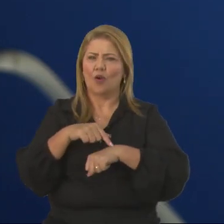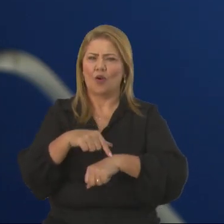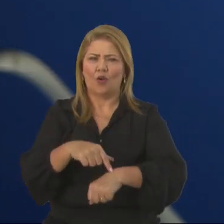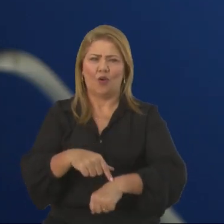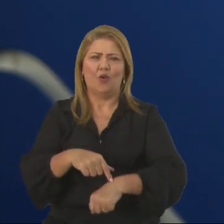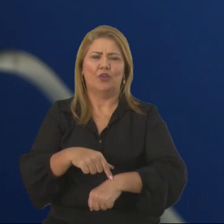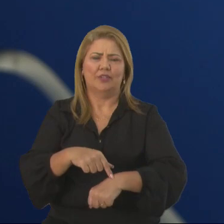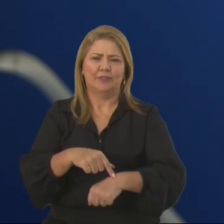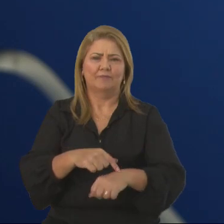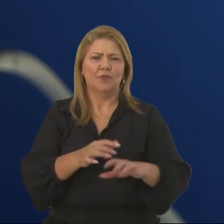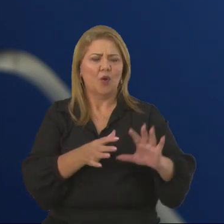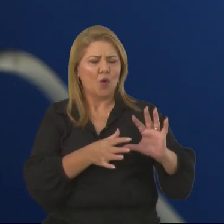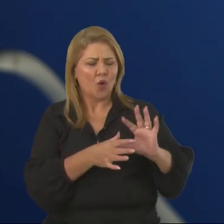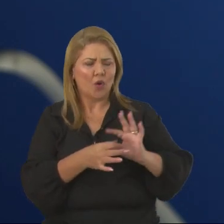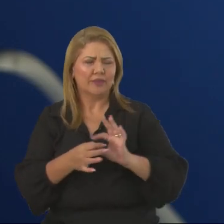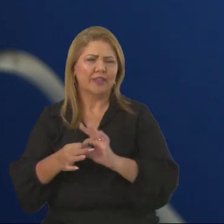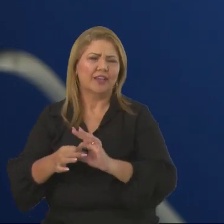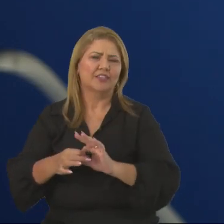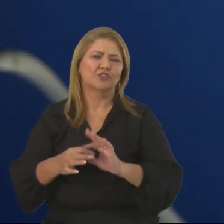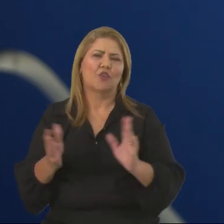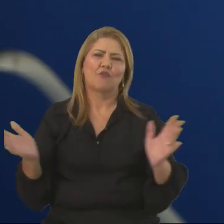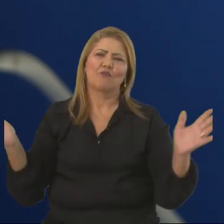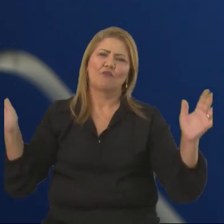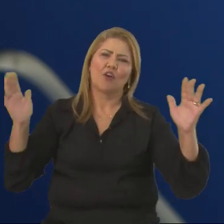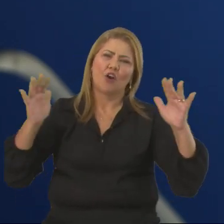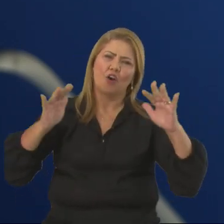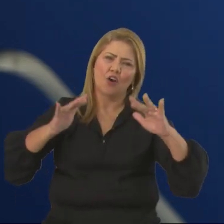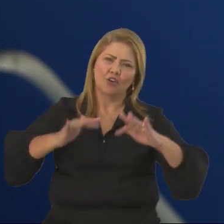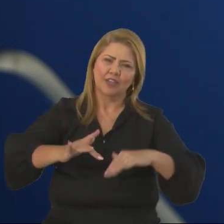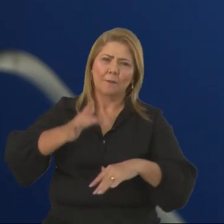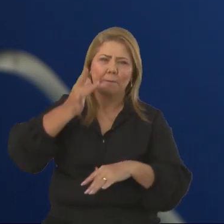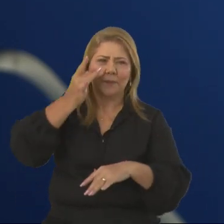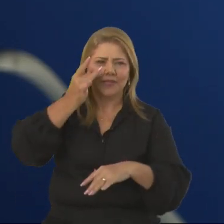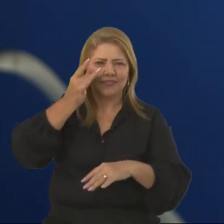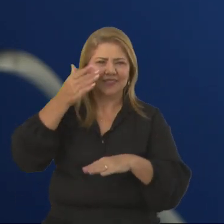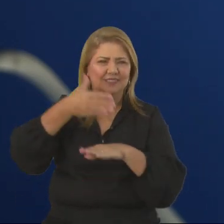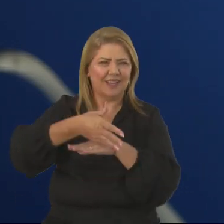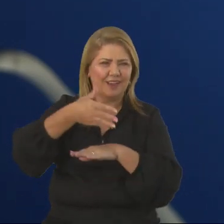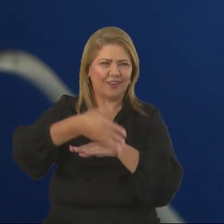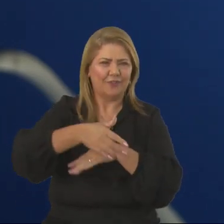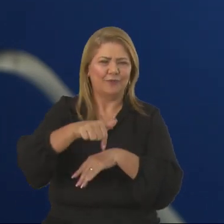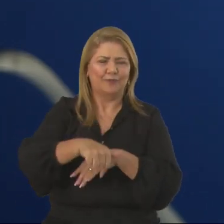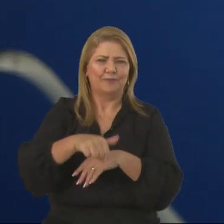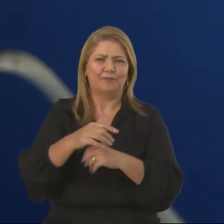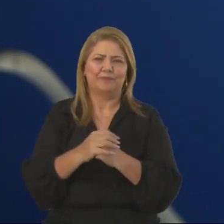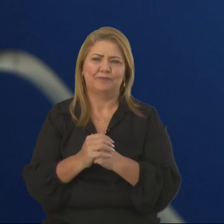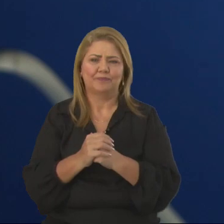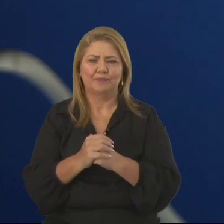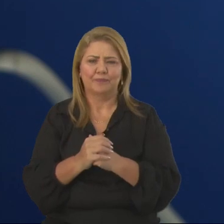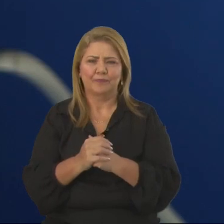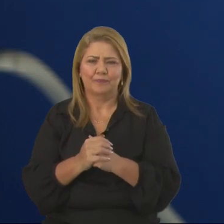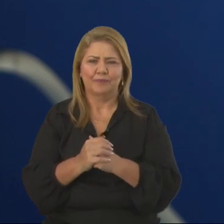naquele contexto de retorno ao presencial. E,